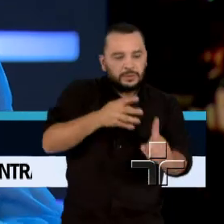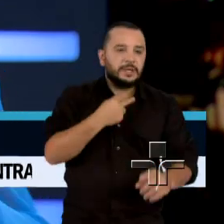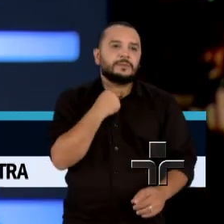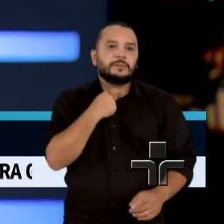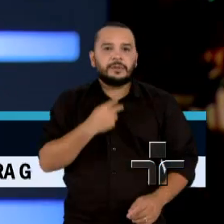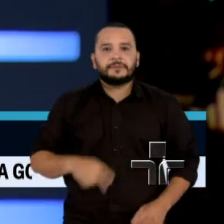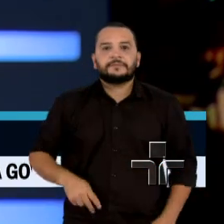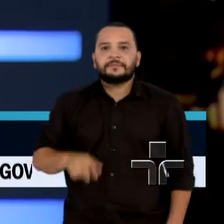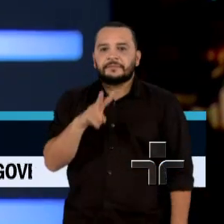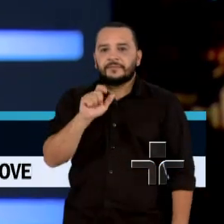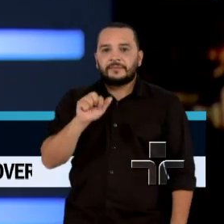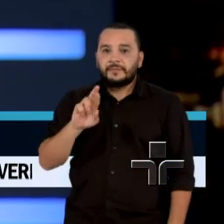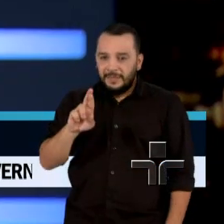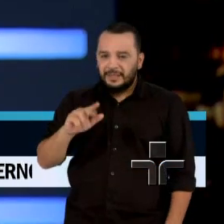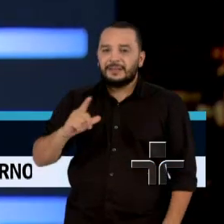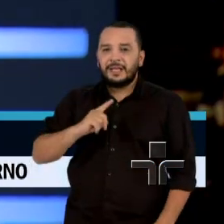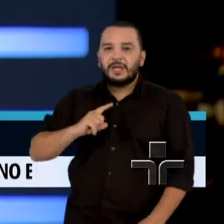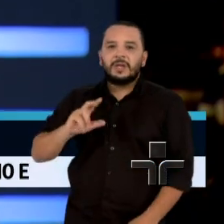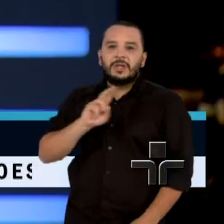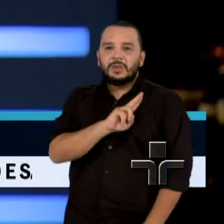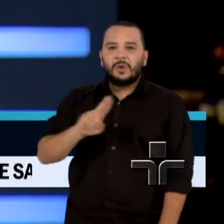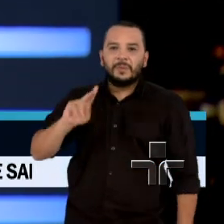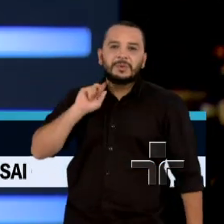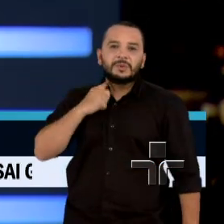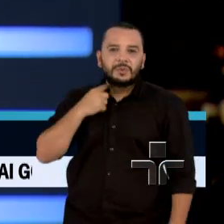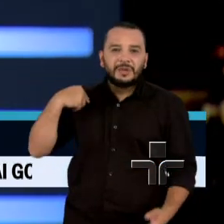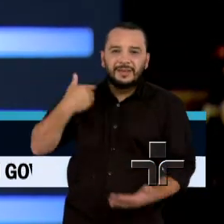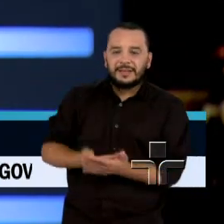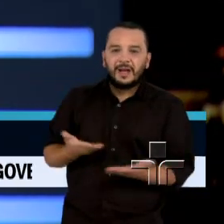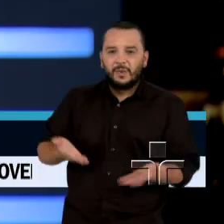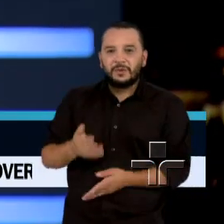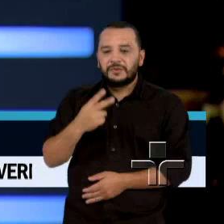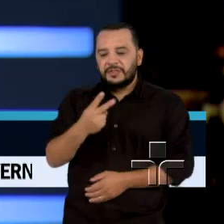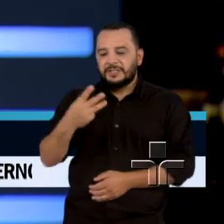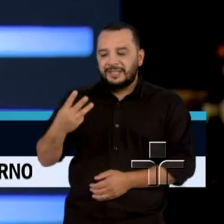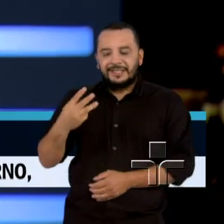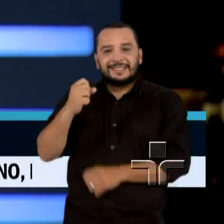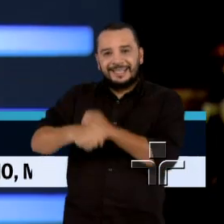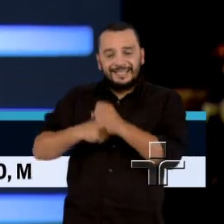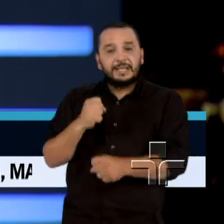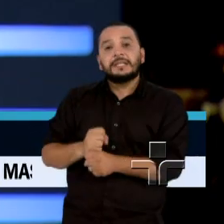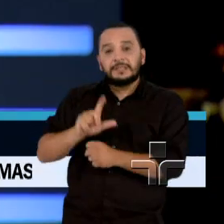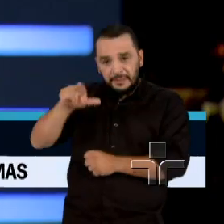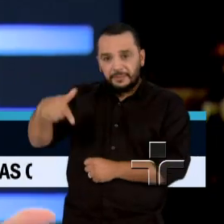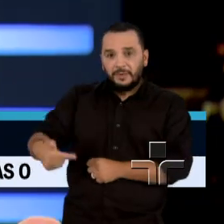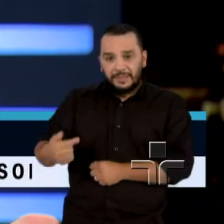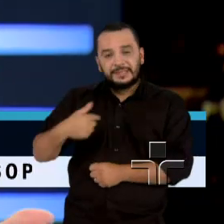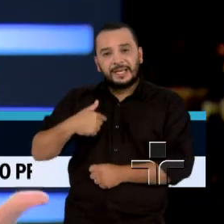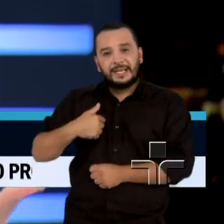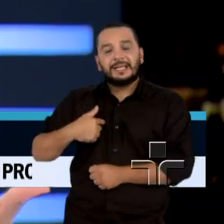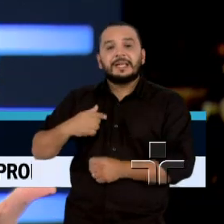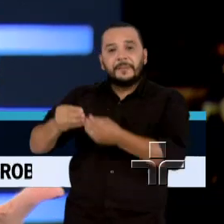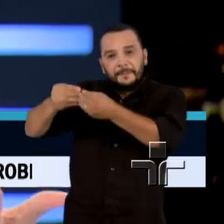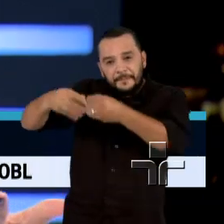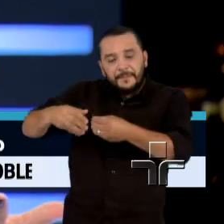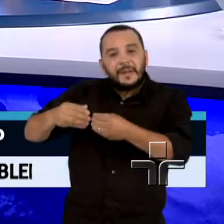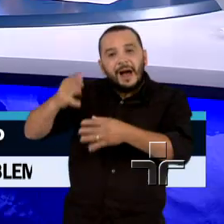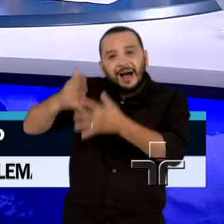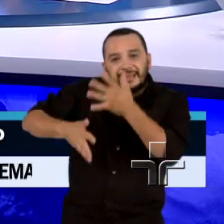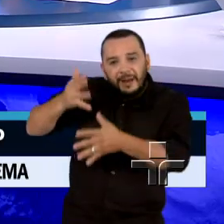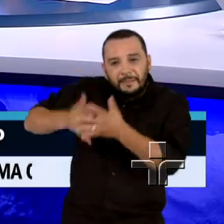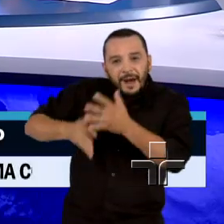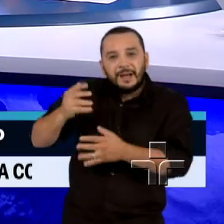Valmir tem a ficha criminal suja até hoje, né? Ou seja, 23 anos depois, ele paga por um crime que não cometeu. Isso dificulta. Ele não